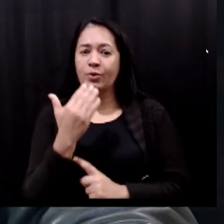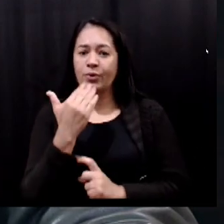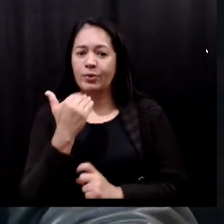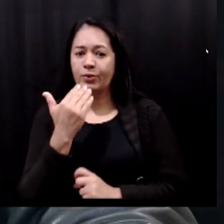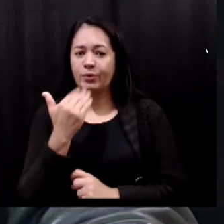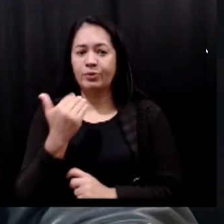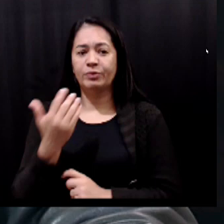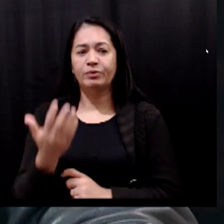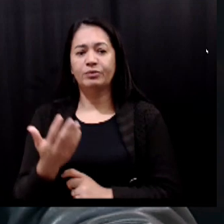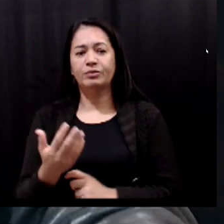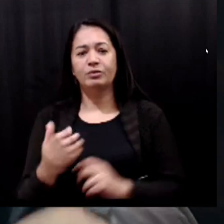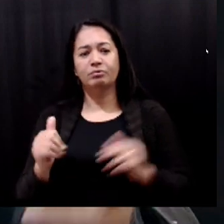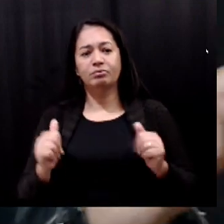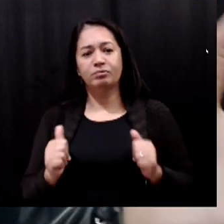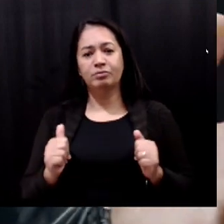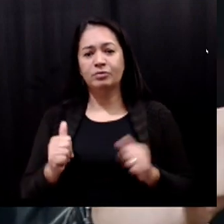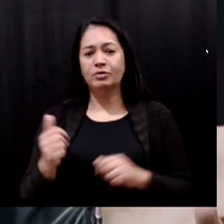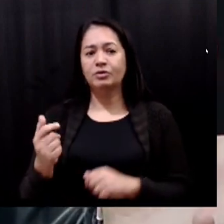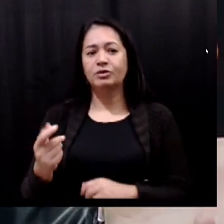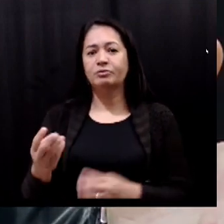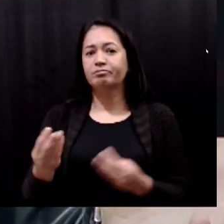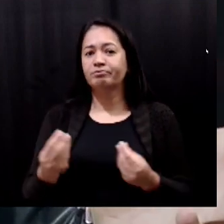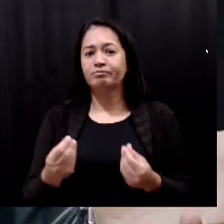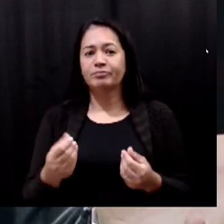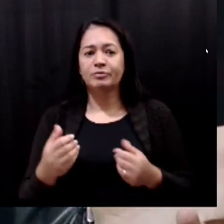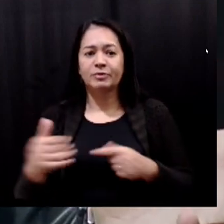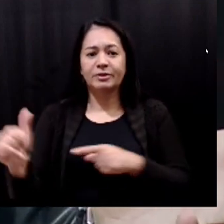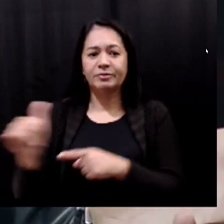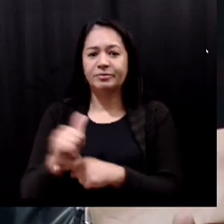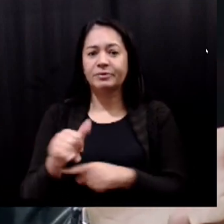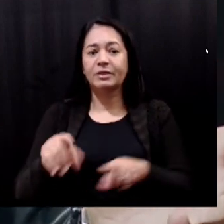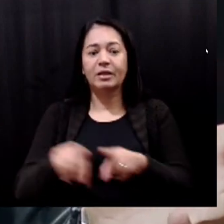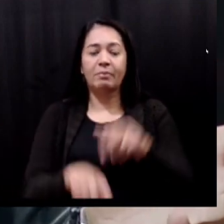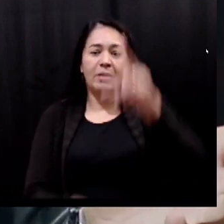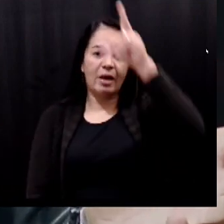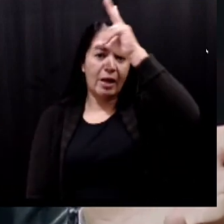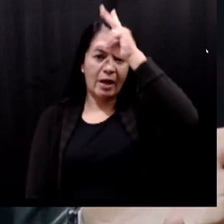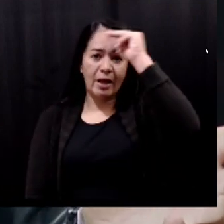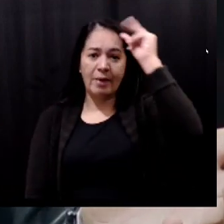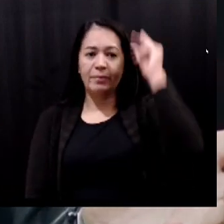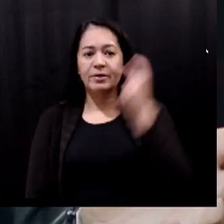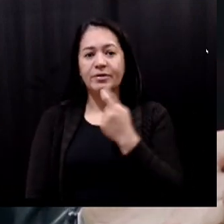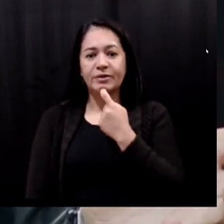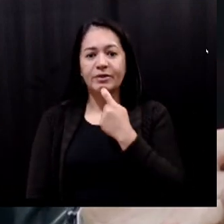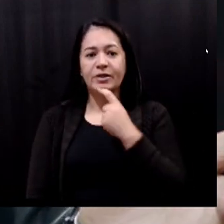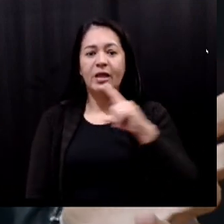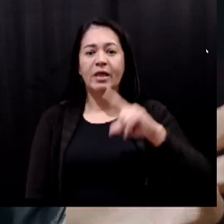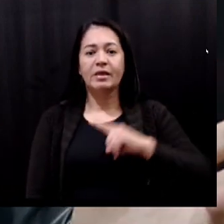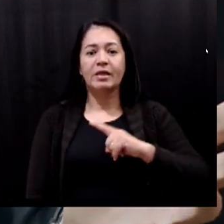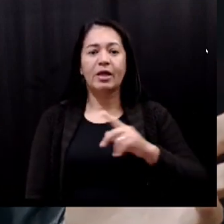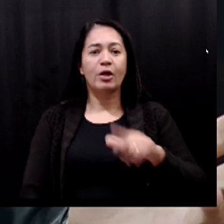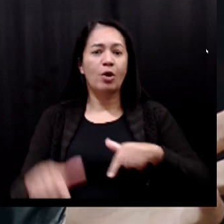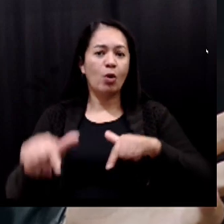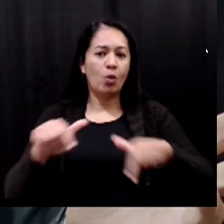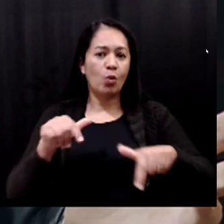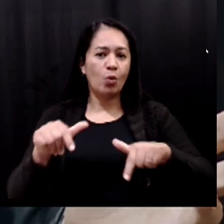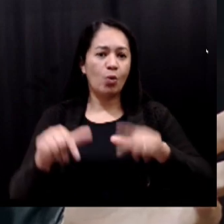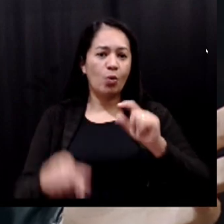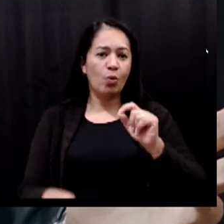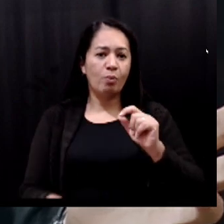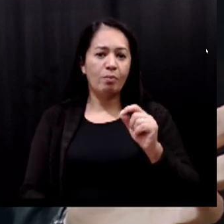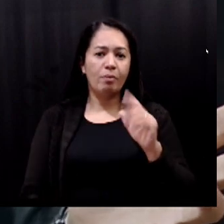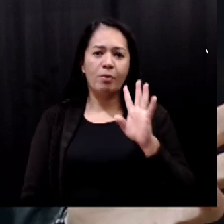acionou recursos, inclusive a Prefeitura Municipal de Campinas dispõe de um serviço muito